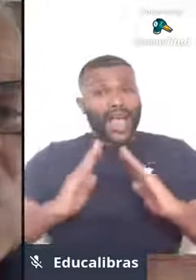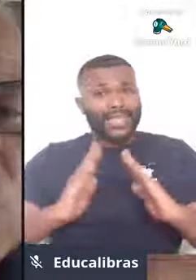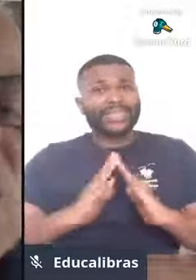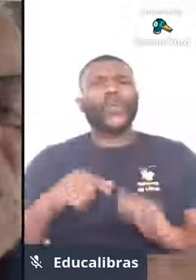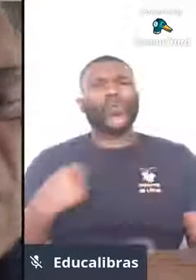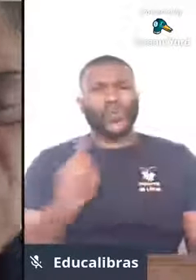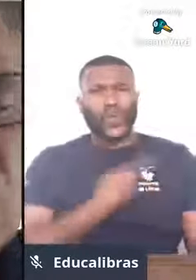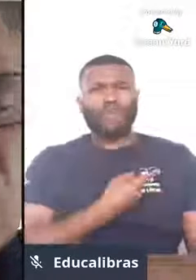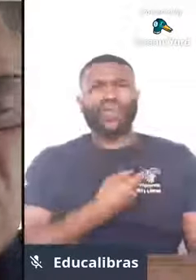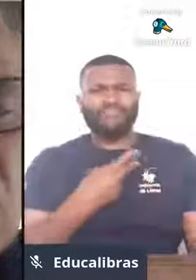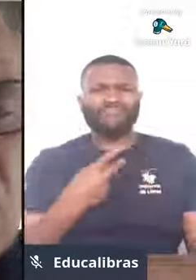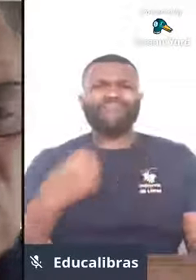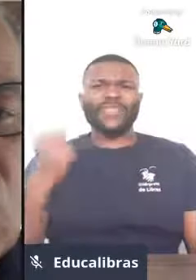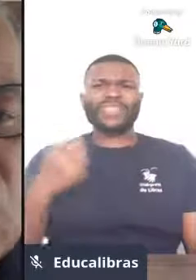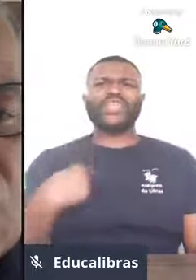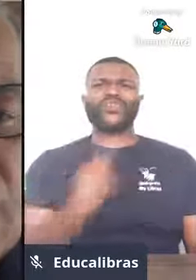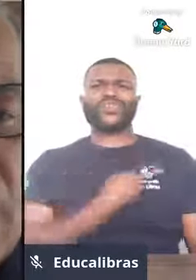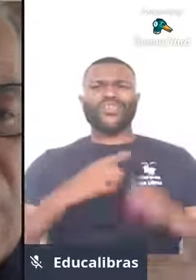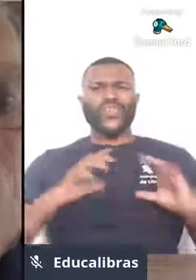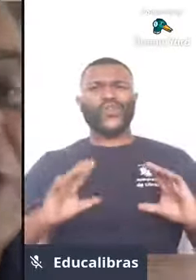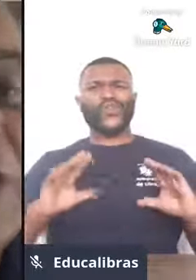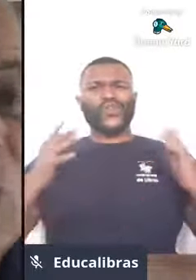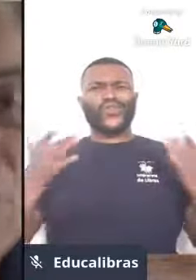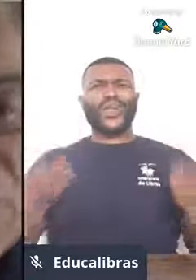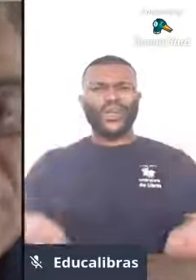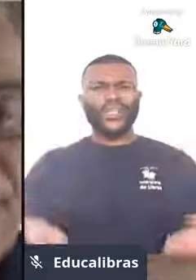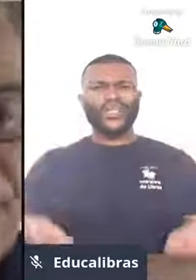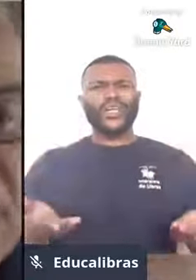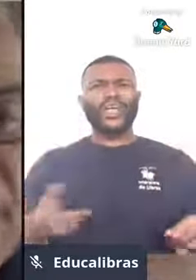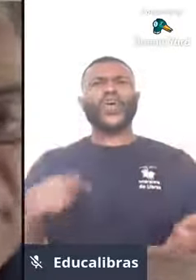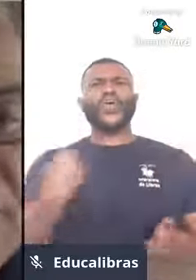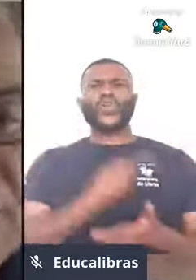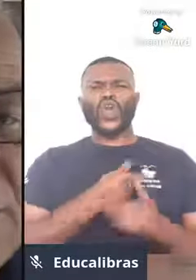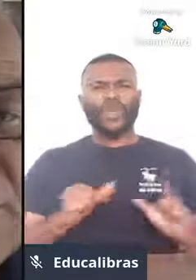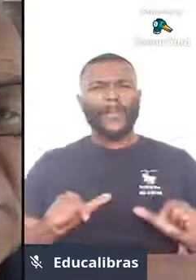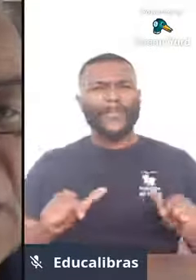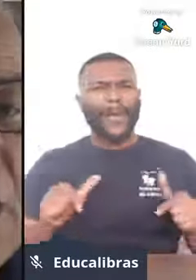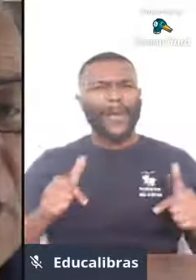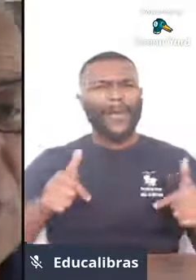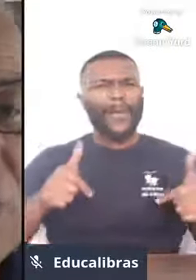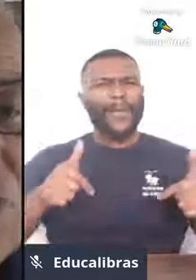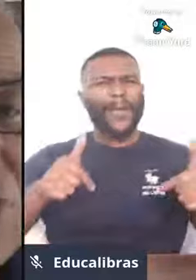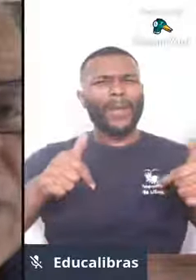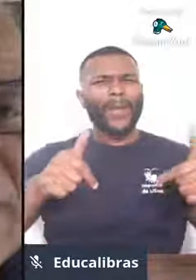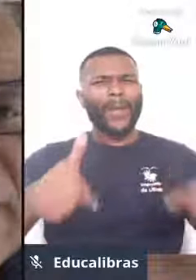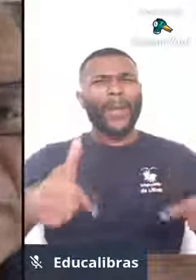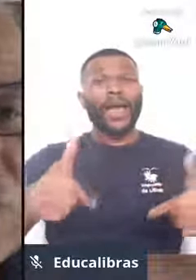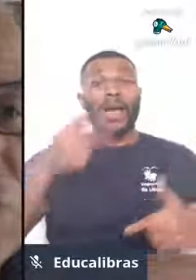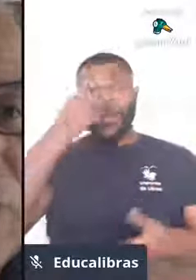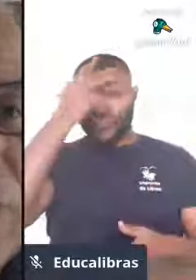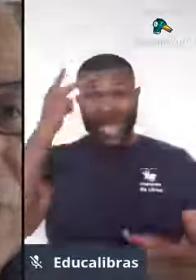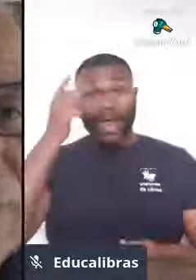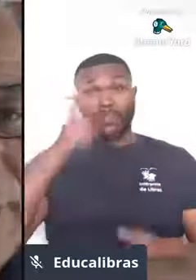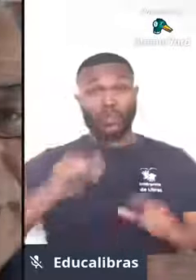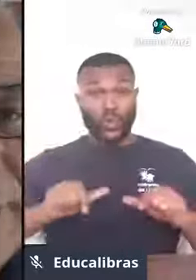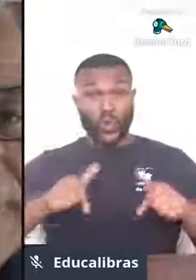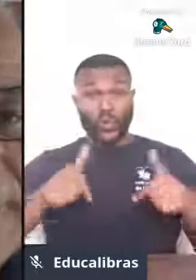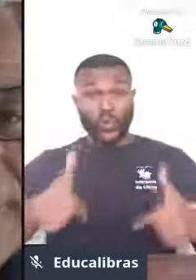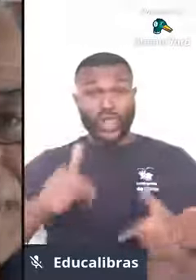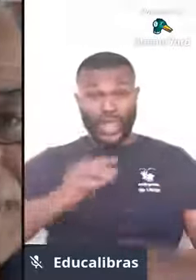nós somos guerreiros, nós somos lutadores, né? Dizem que quem luta um dia é um soldado,